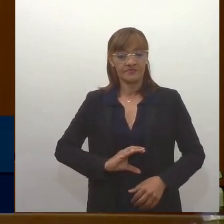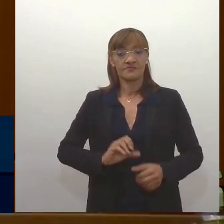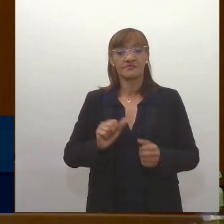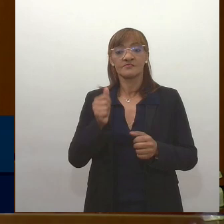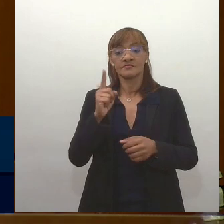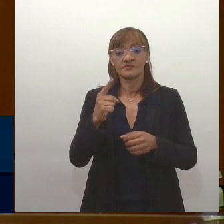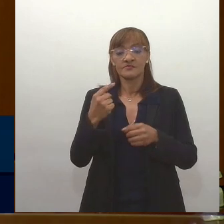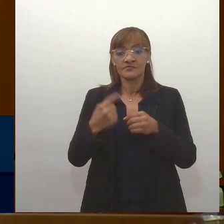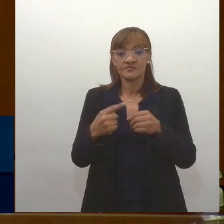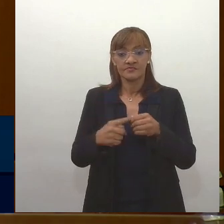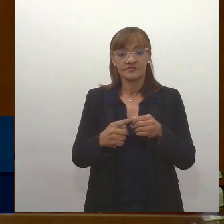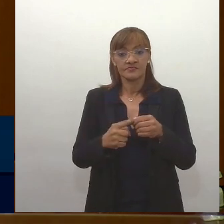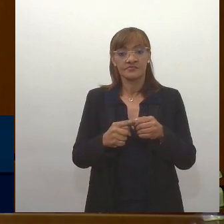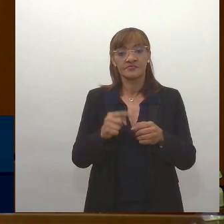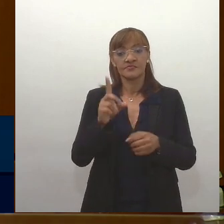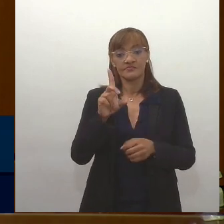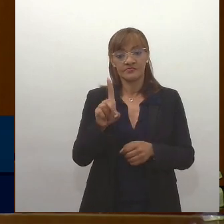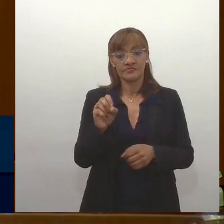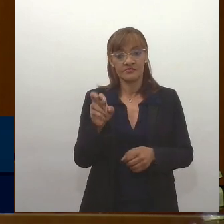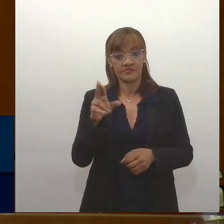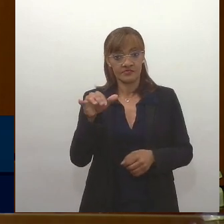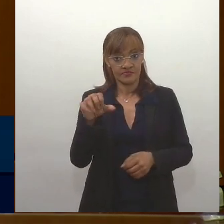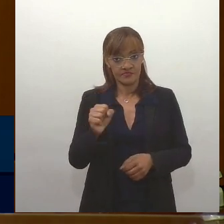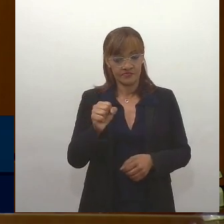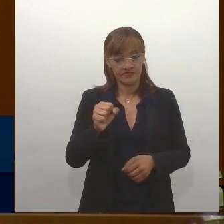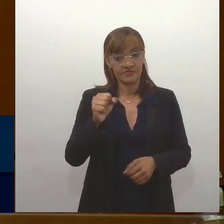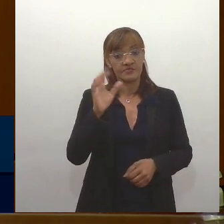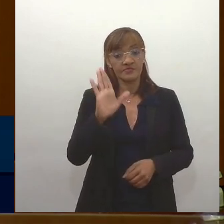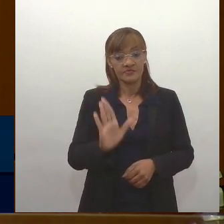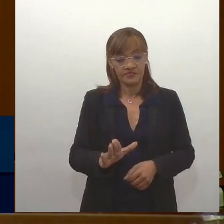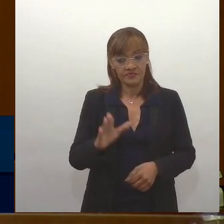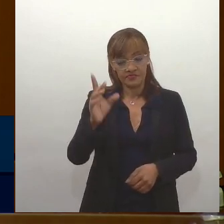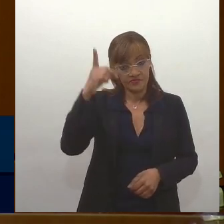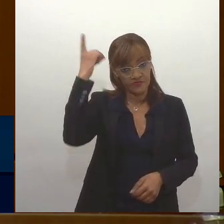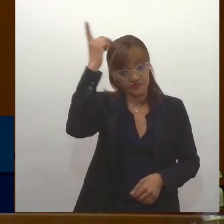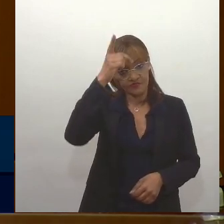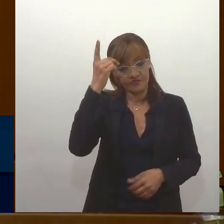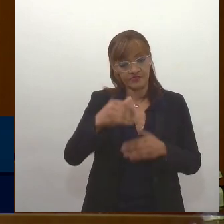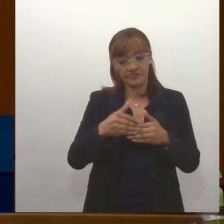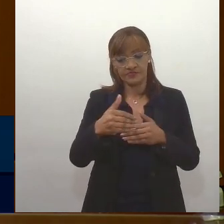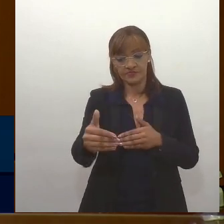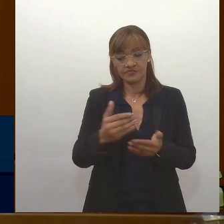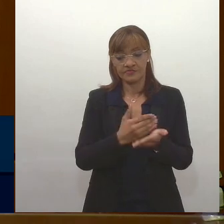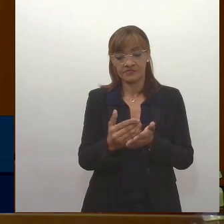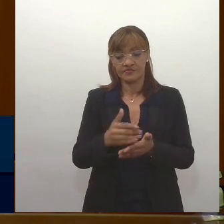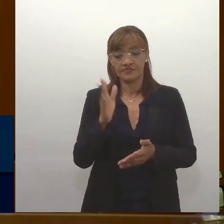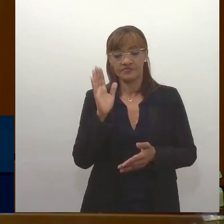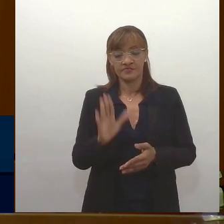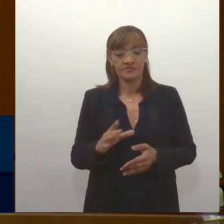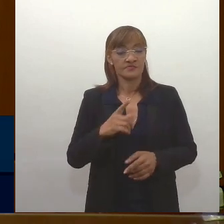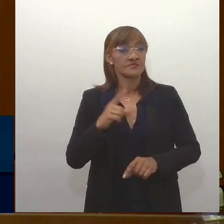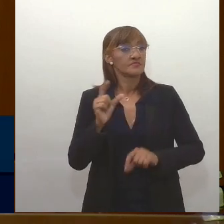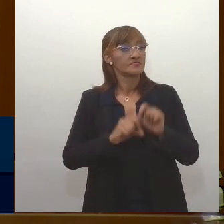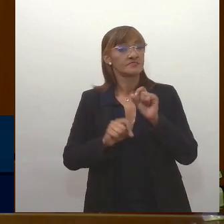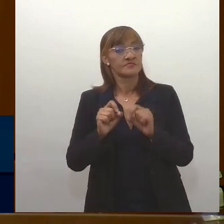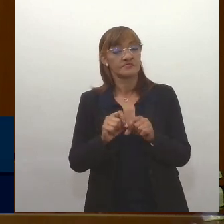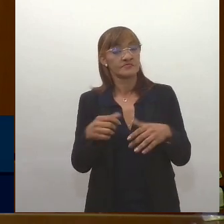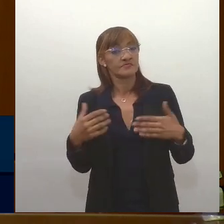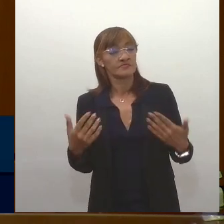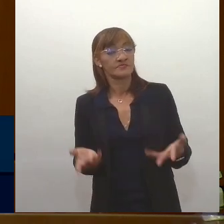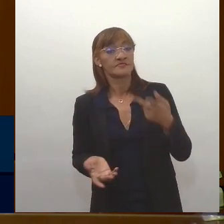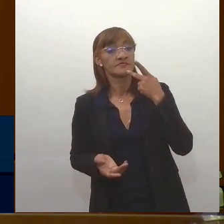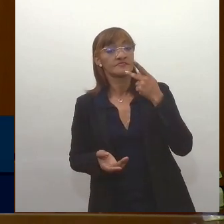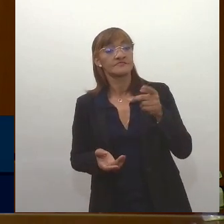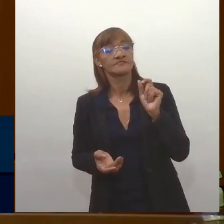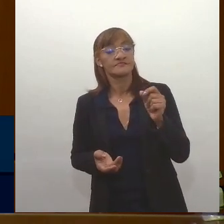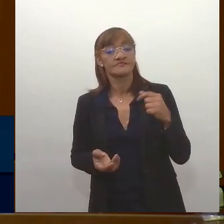parlamentar e que deve ser iniciada em breve Além disso não poderia deixar de mencionar que enquanto deputado estadual